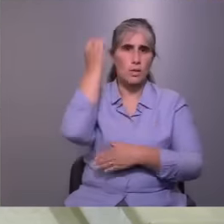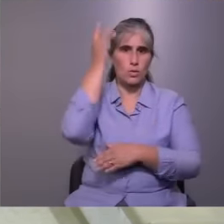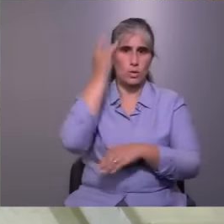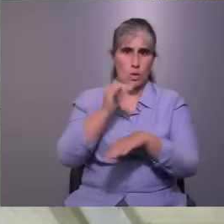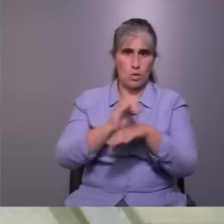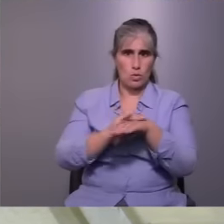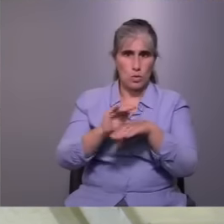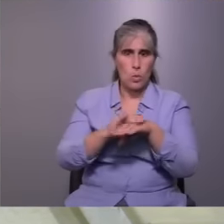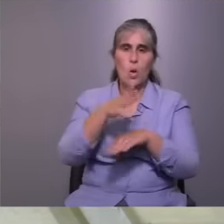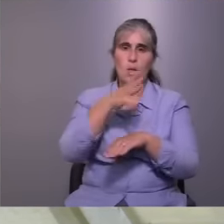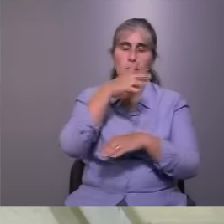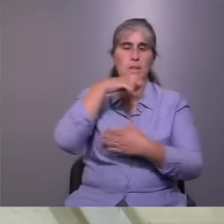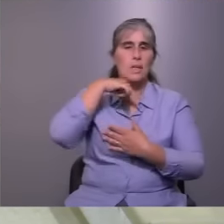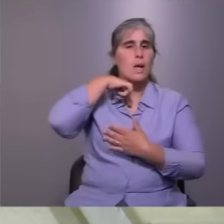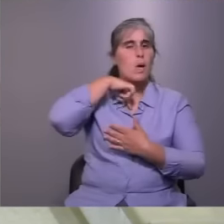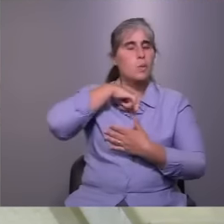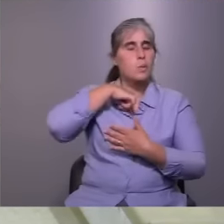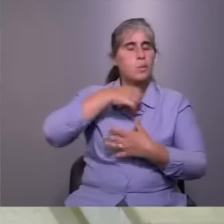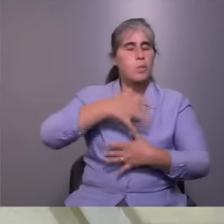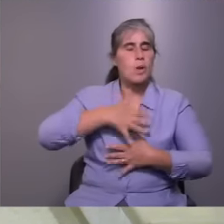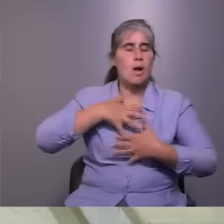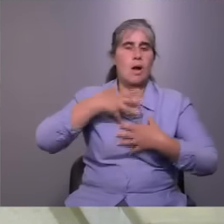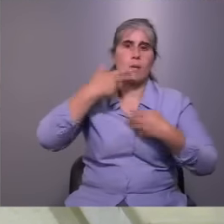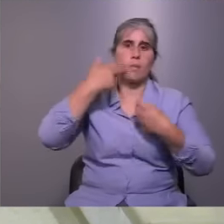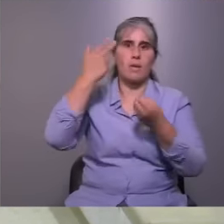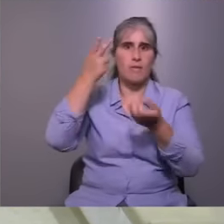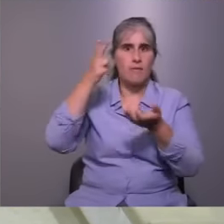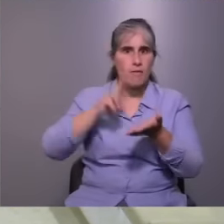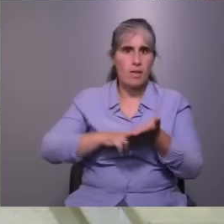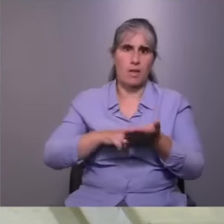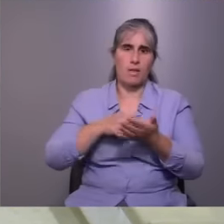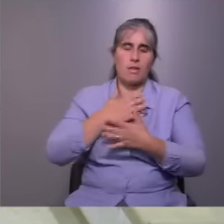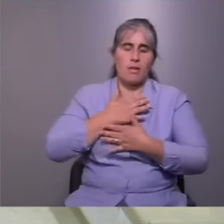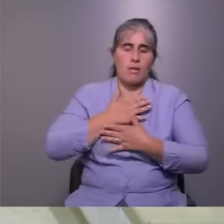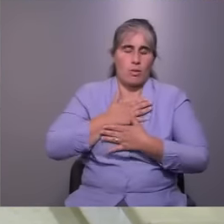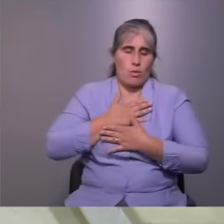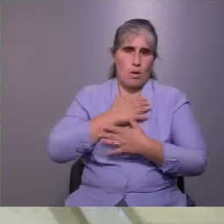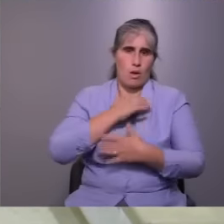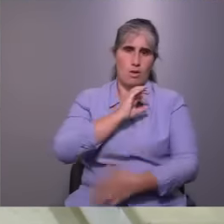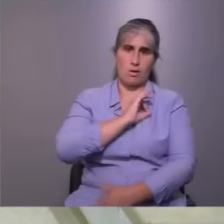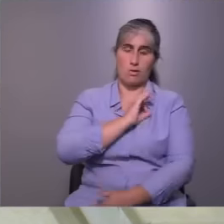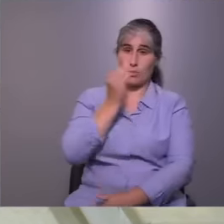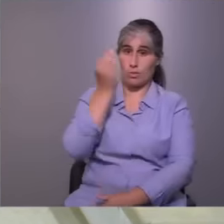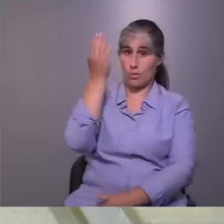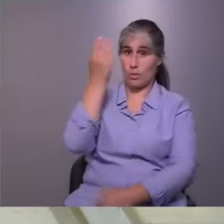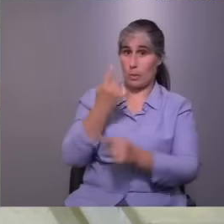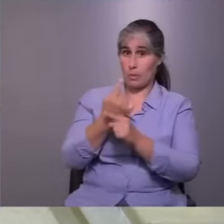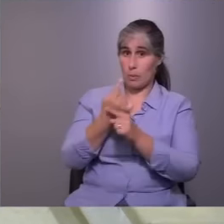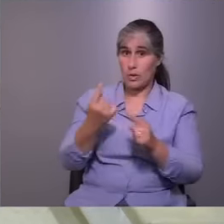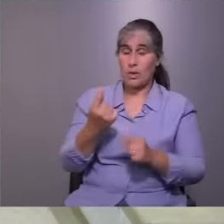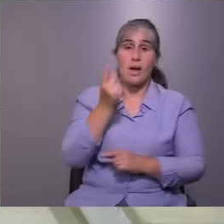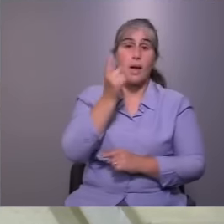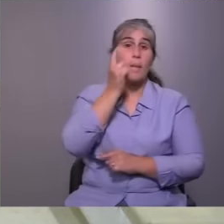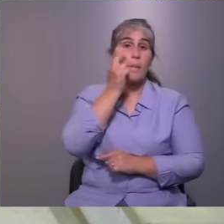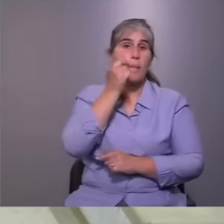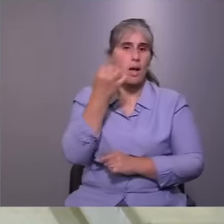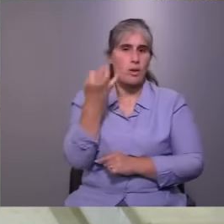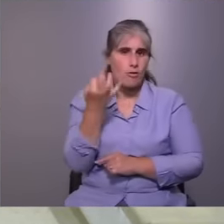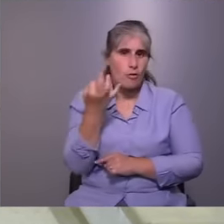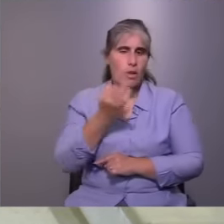ensina o Santo Evangelho, naquele capítulo de São João. Adorar o Senhor em espírito e